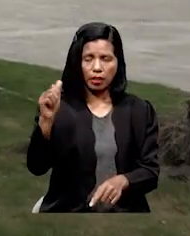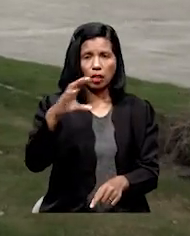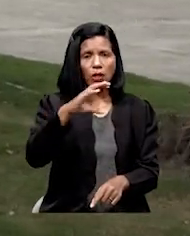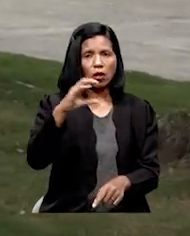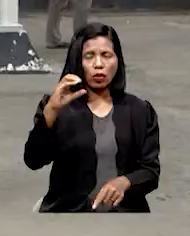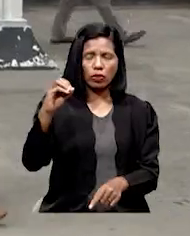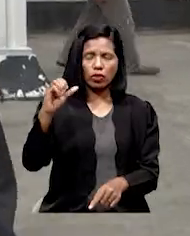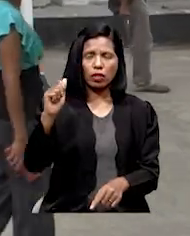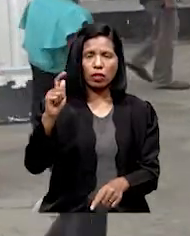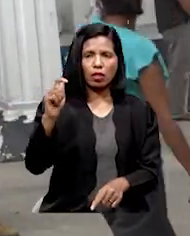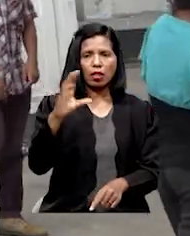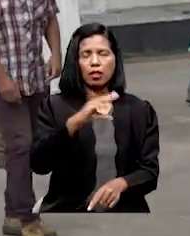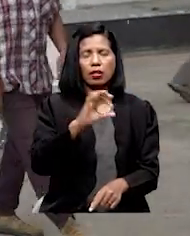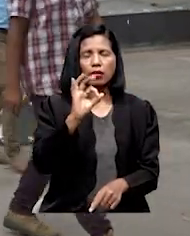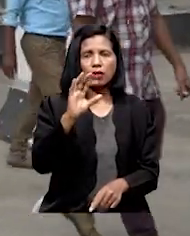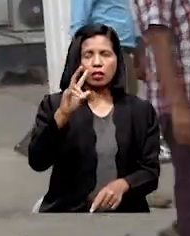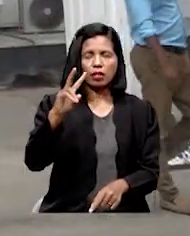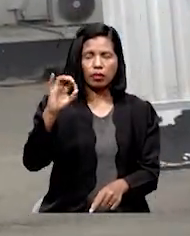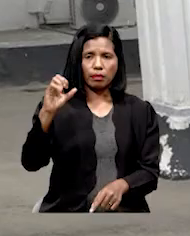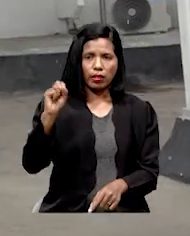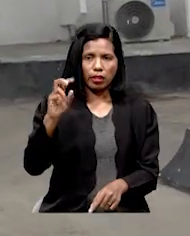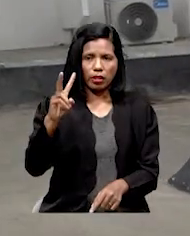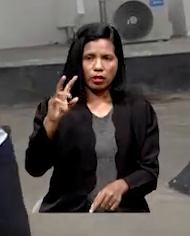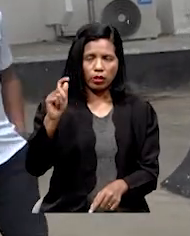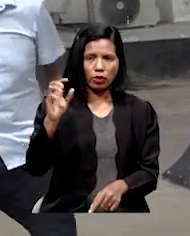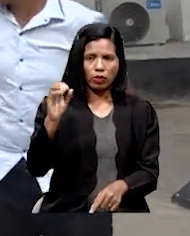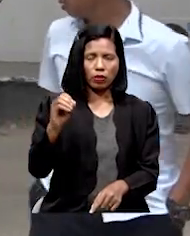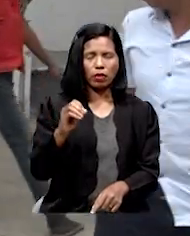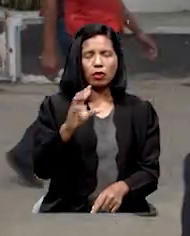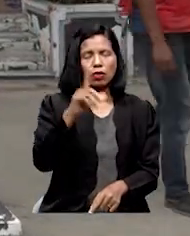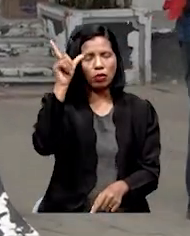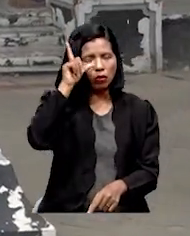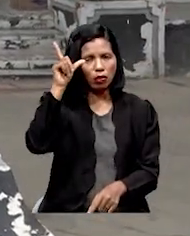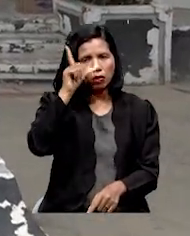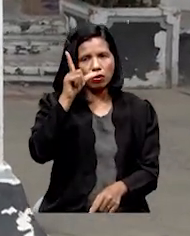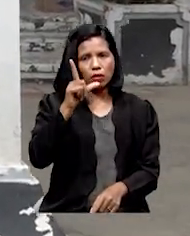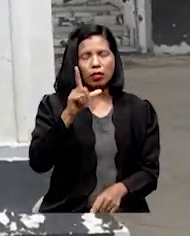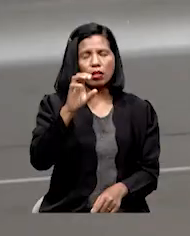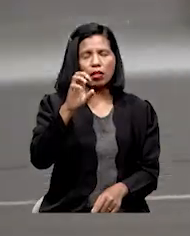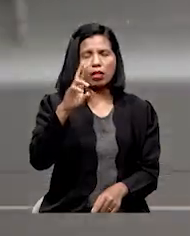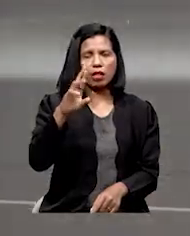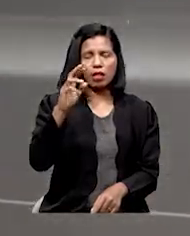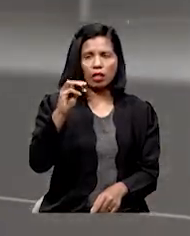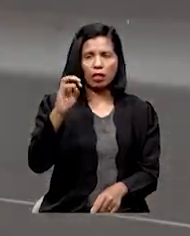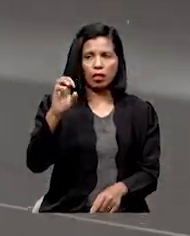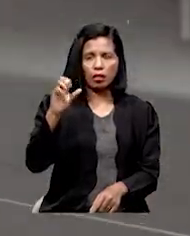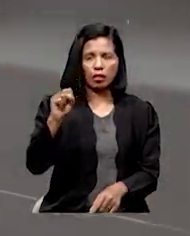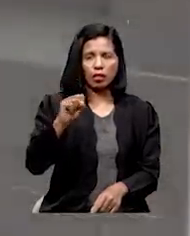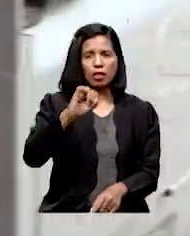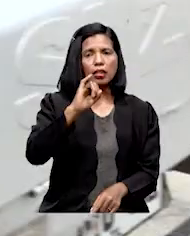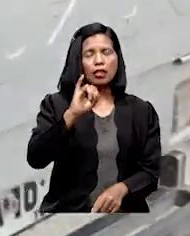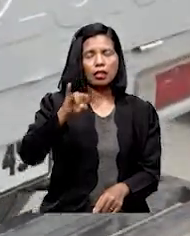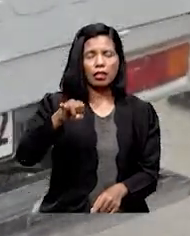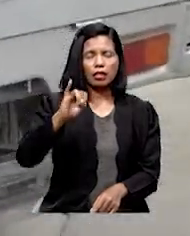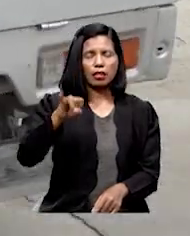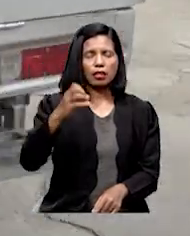Pinto, Felisberto Araújo Duarte, Francisco Guterres Lolo, Hermes da Rosa Correia Barros, Isabel Ferreira,